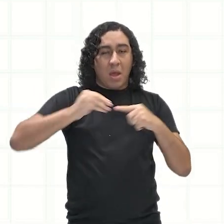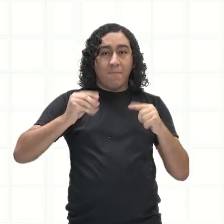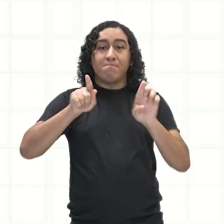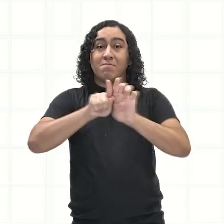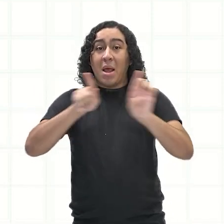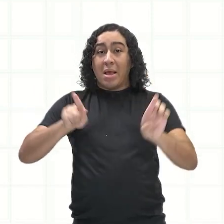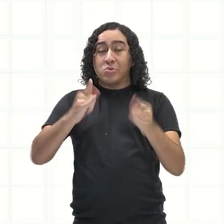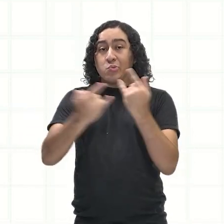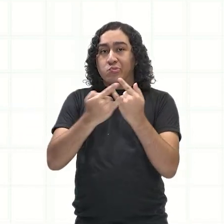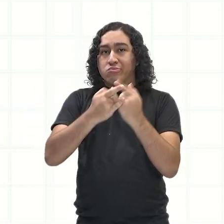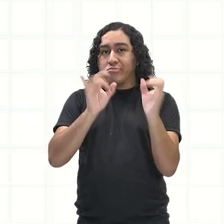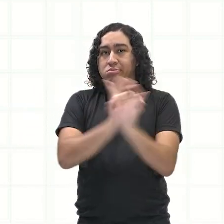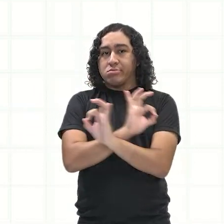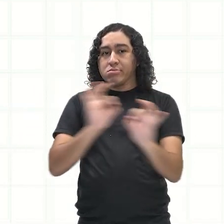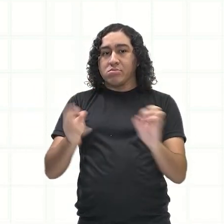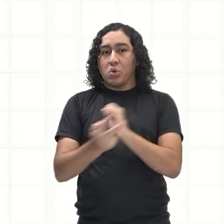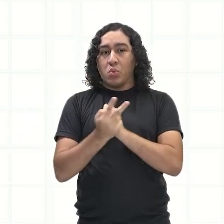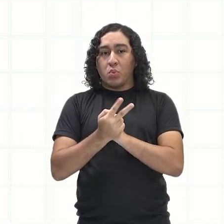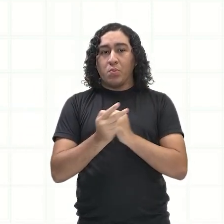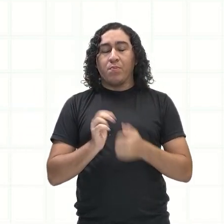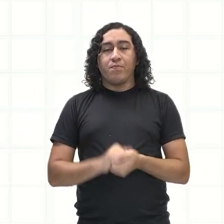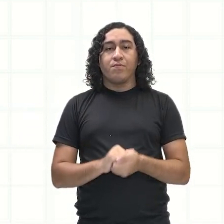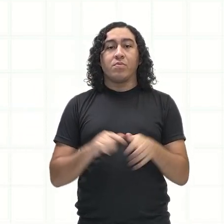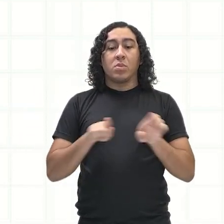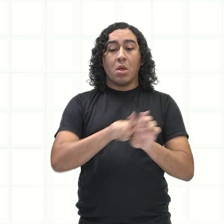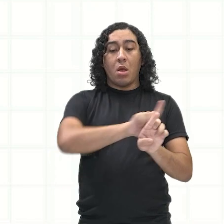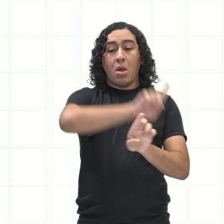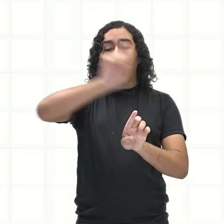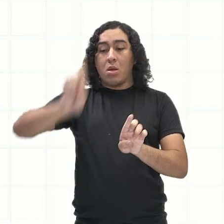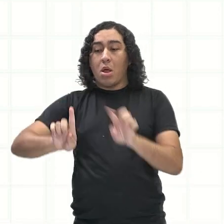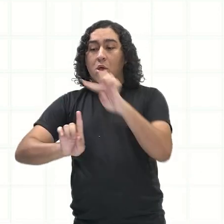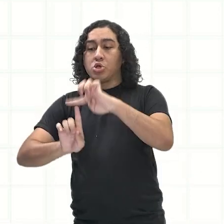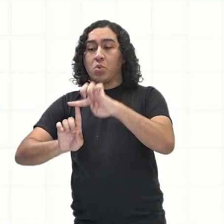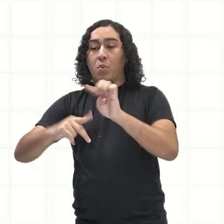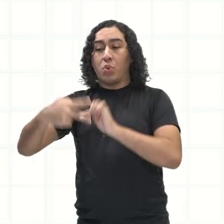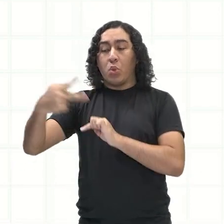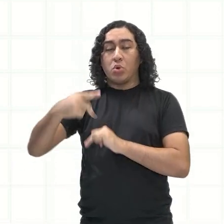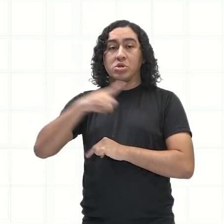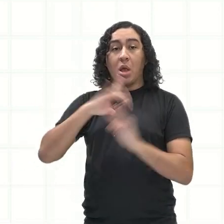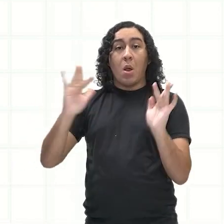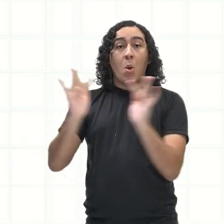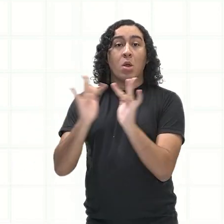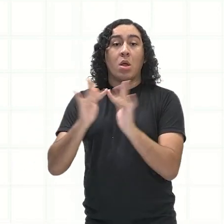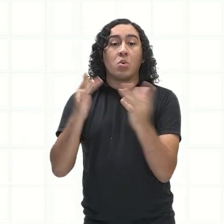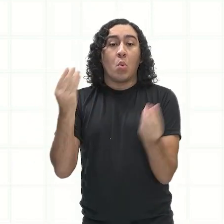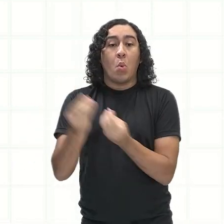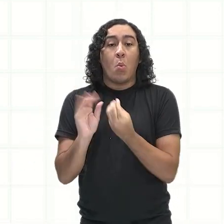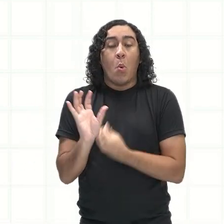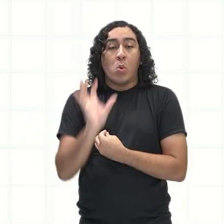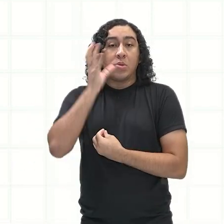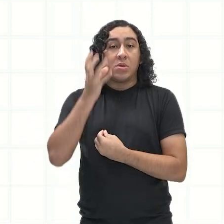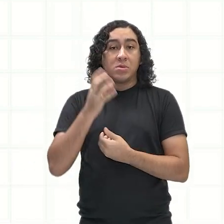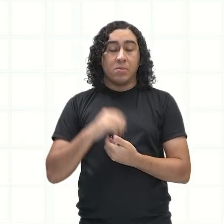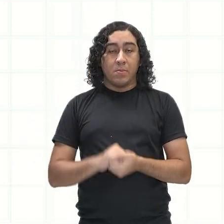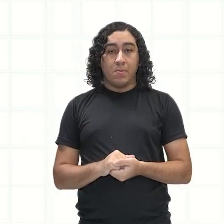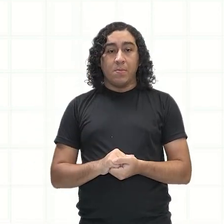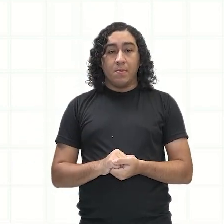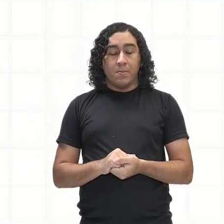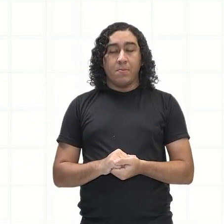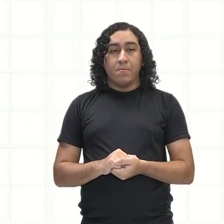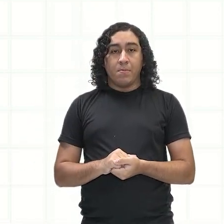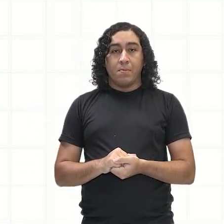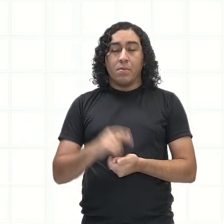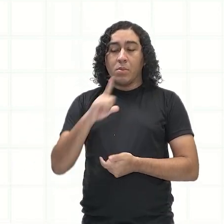herpes tipo 2, ele está relacionado aqui com o contato, a transmissão acontece através do contato